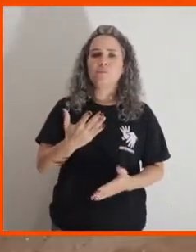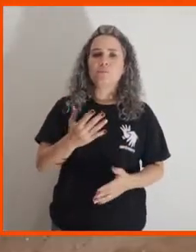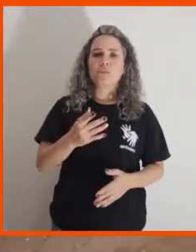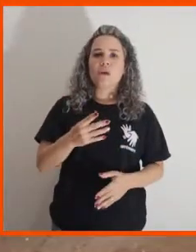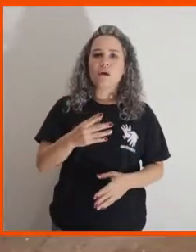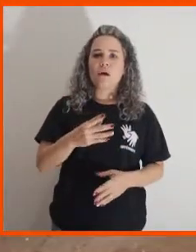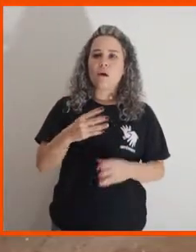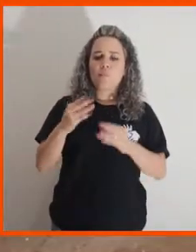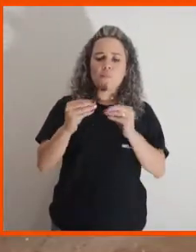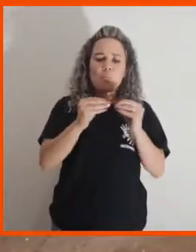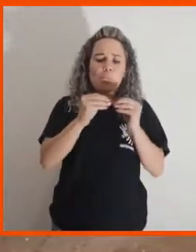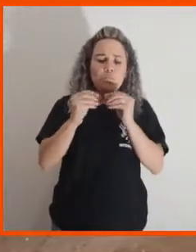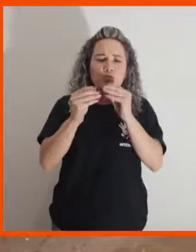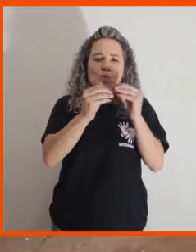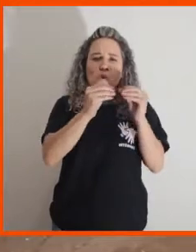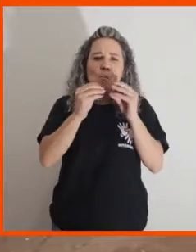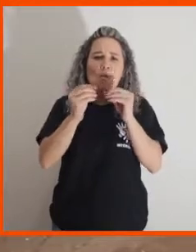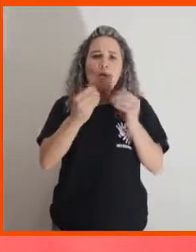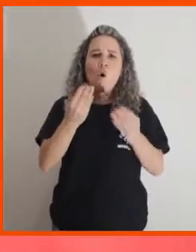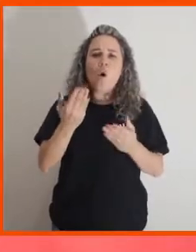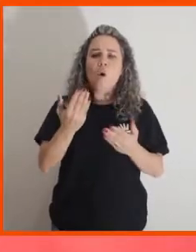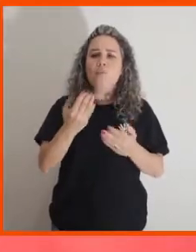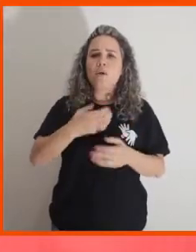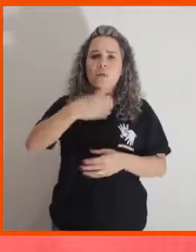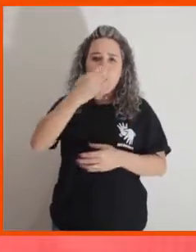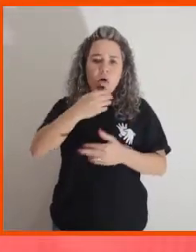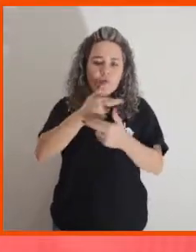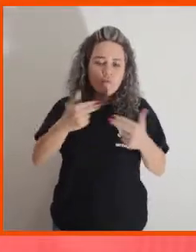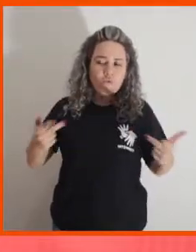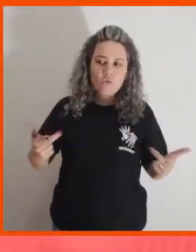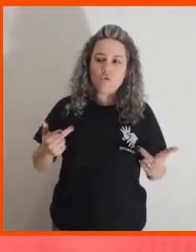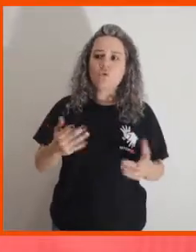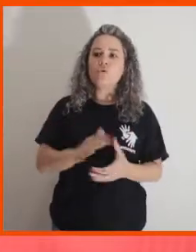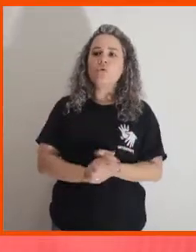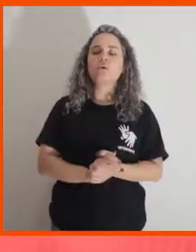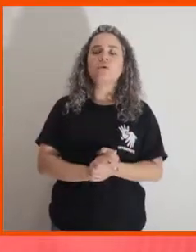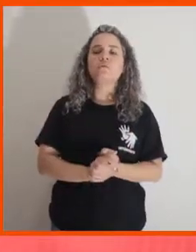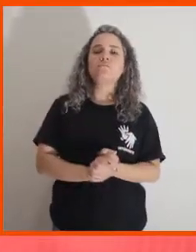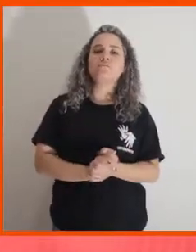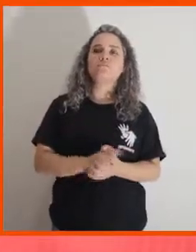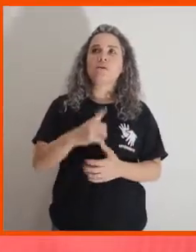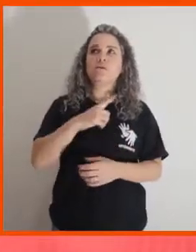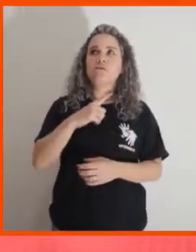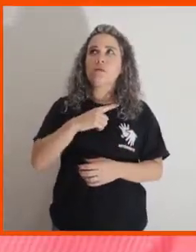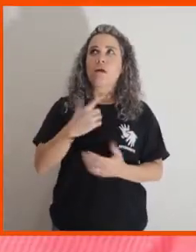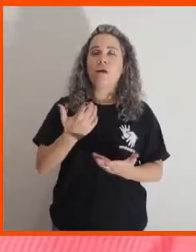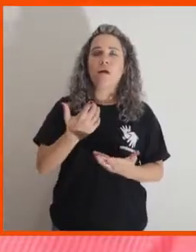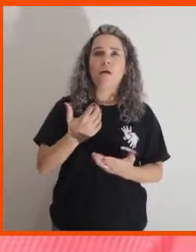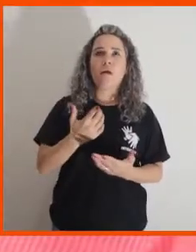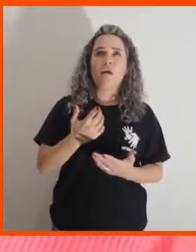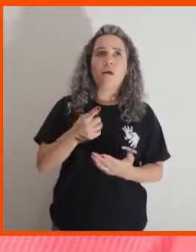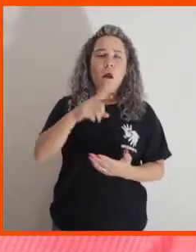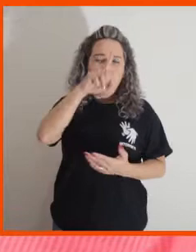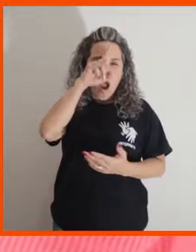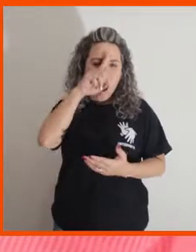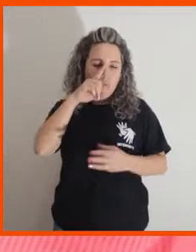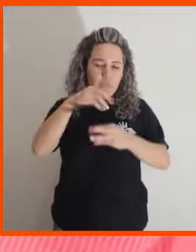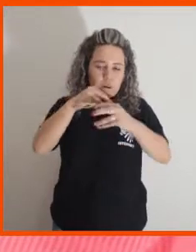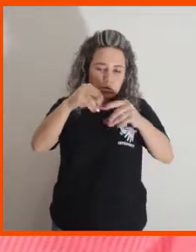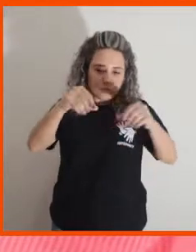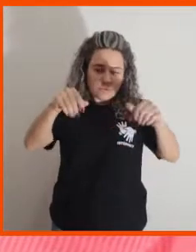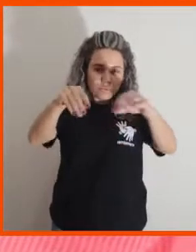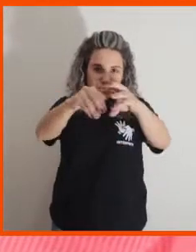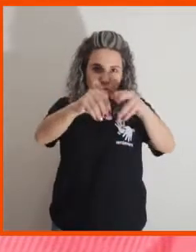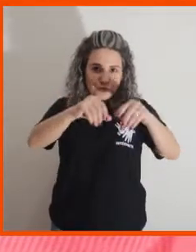aqui a comunidade de São Domingos. Meu nome é Valdete, sou moradora do São Domingos. Eu tenho